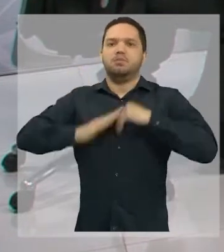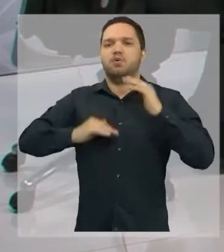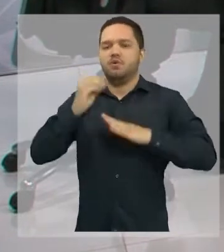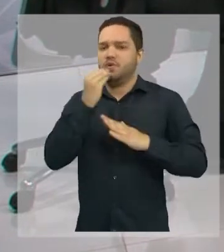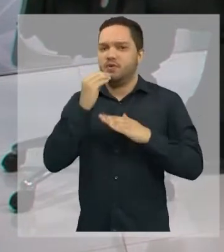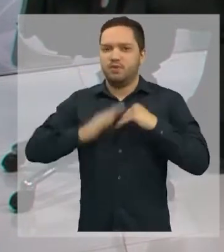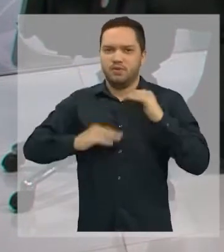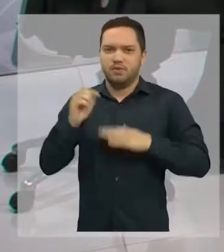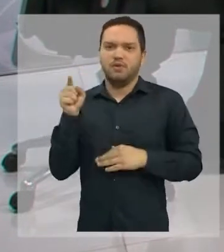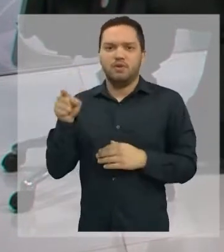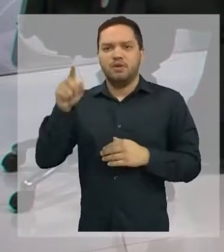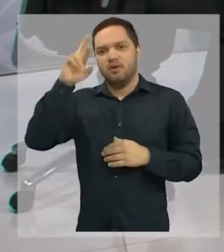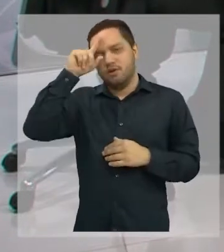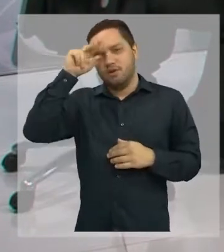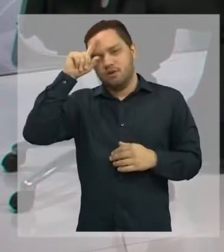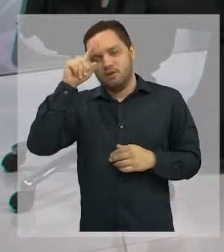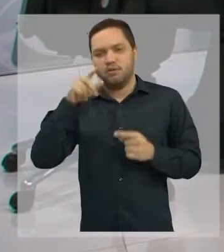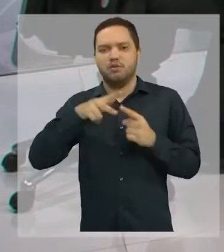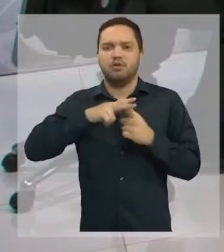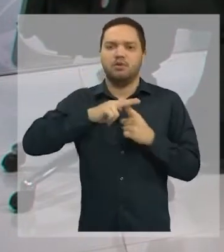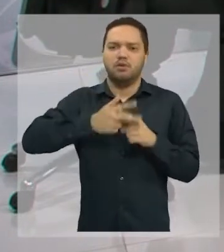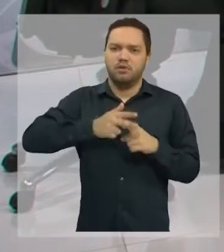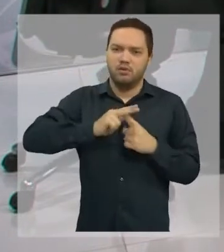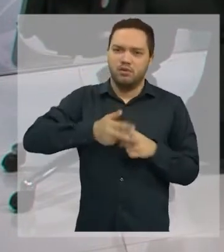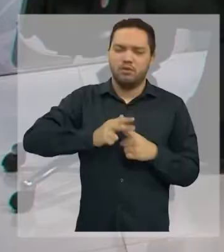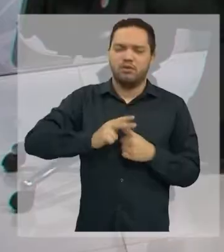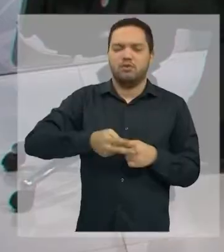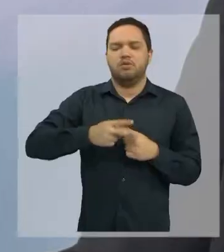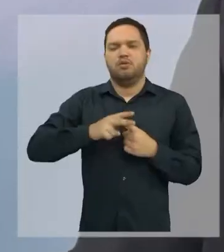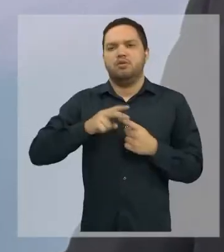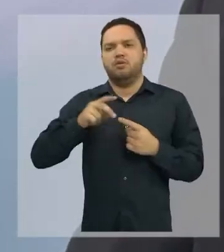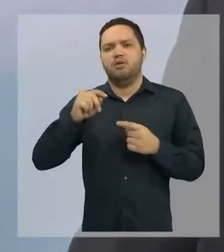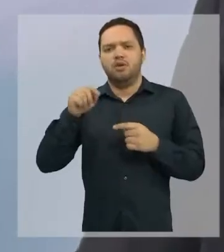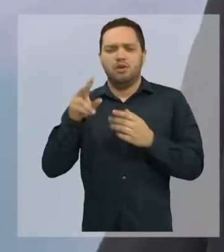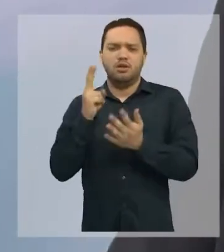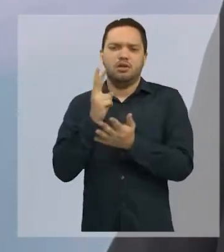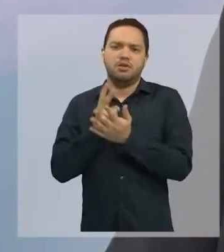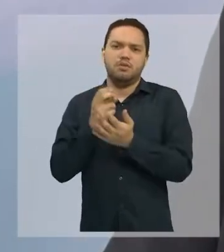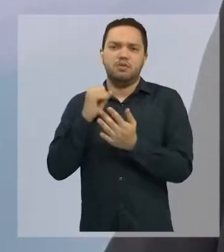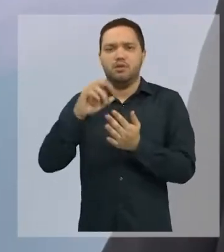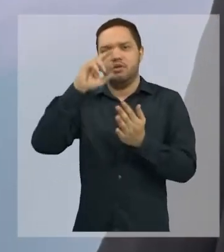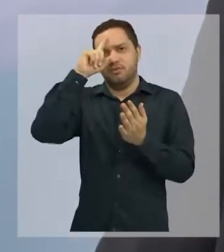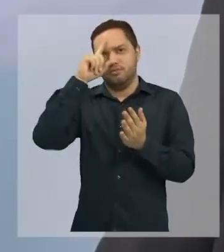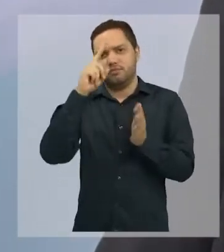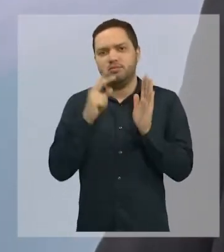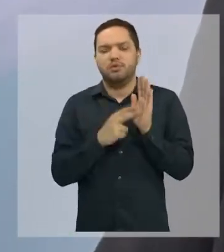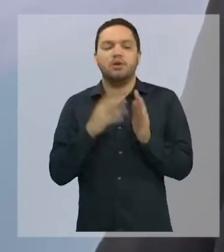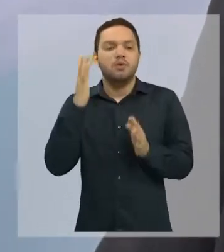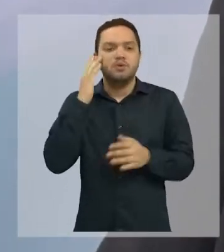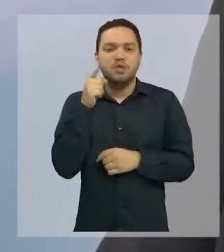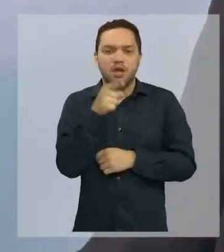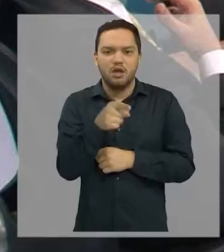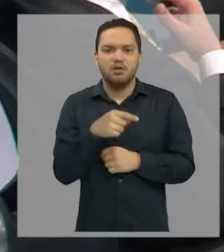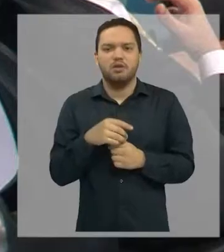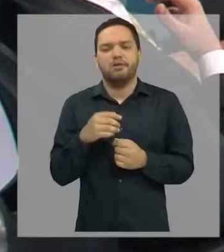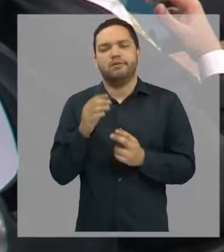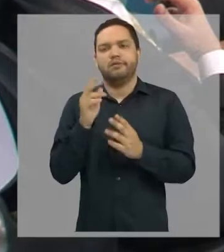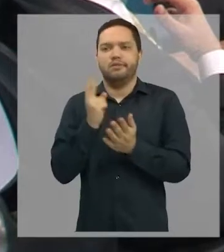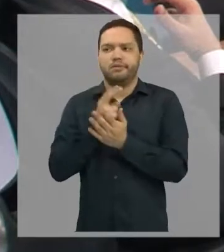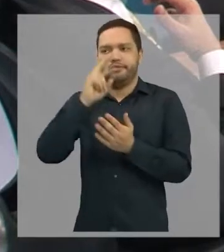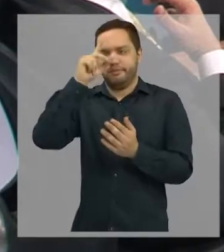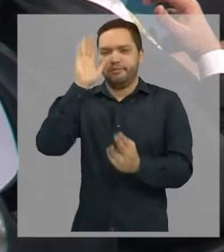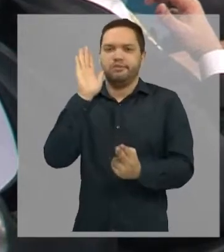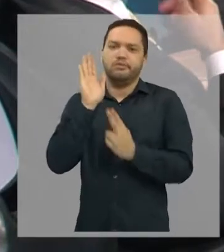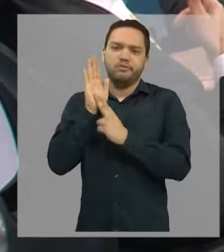Mas ele erra e conserta, ele tem grandeza de voltar, não é, professor? Ele